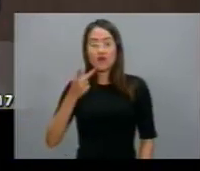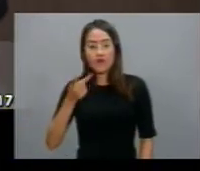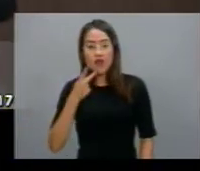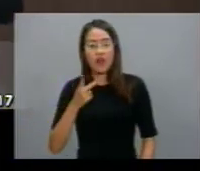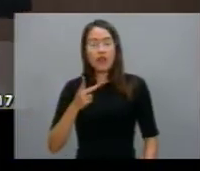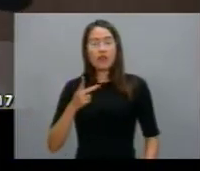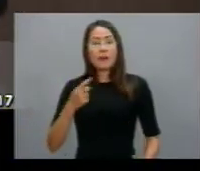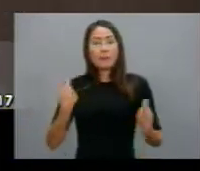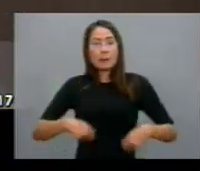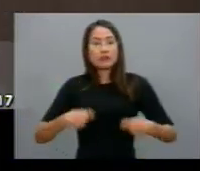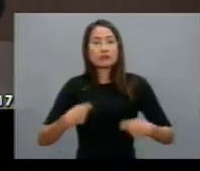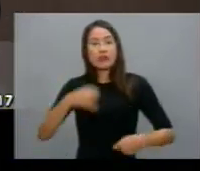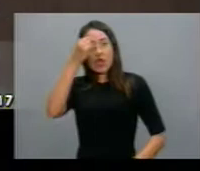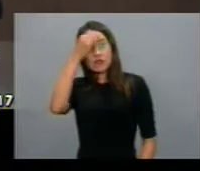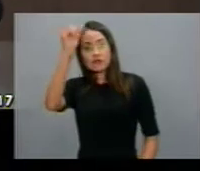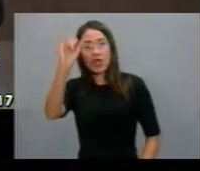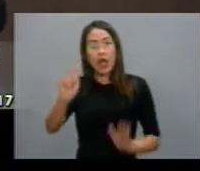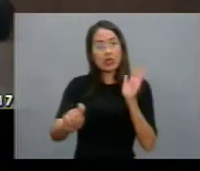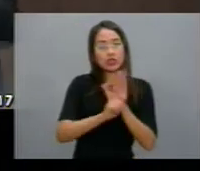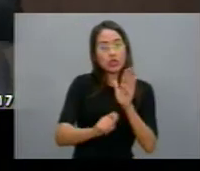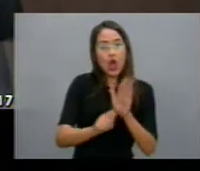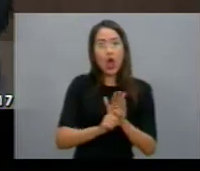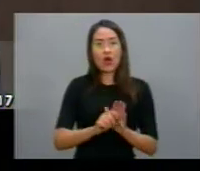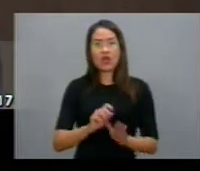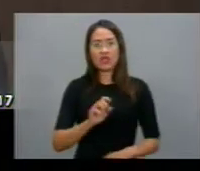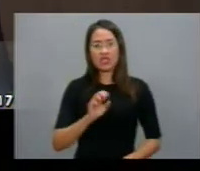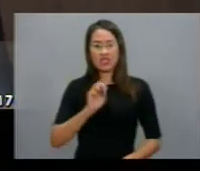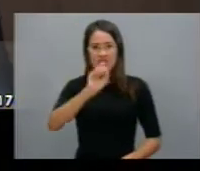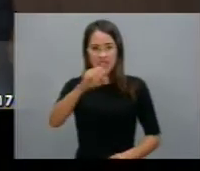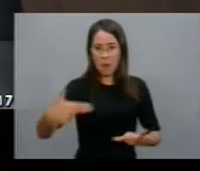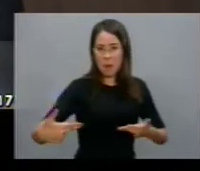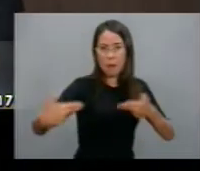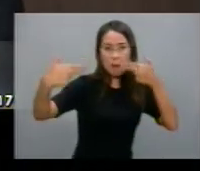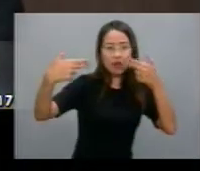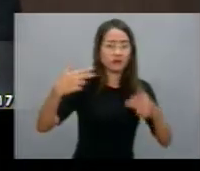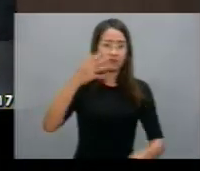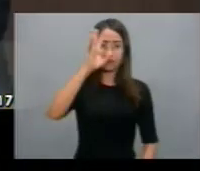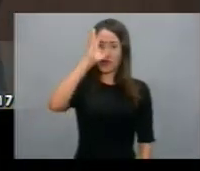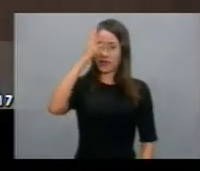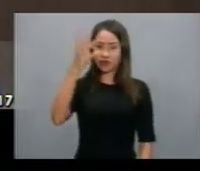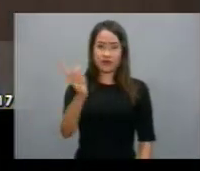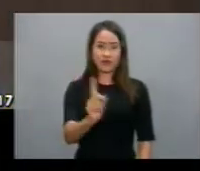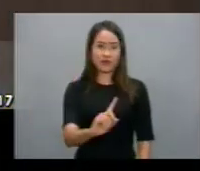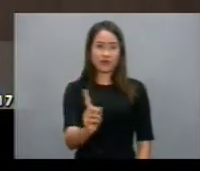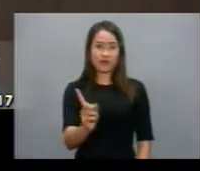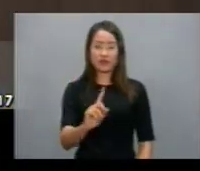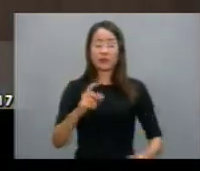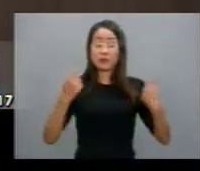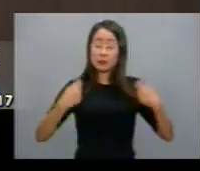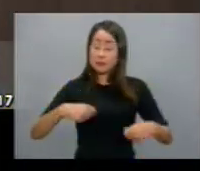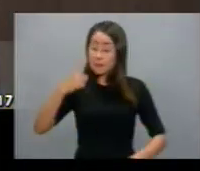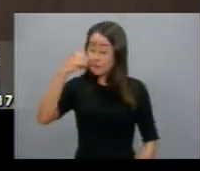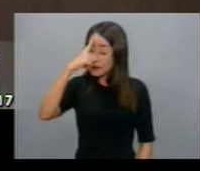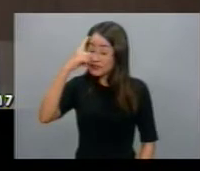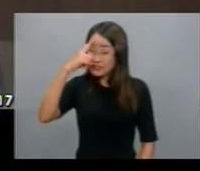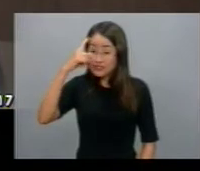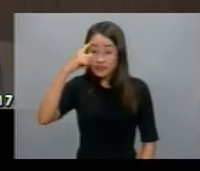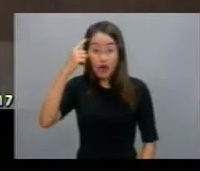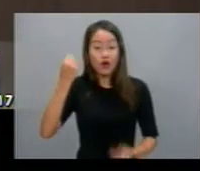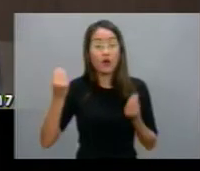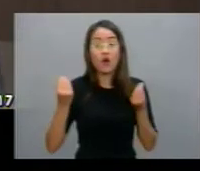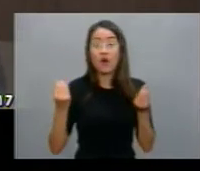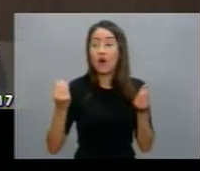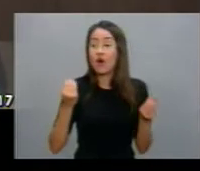guerra às drogas, obviamente não vai ser resolvida, exclusivamente num Estado, mas é necessário pensar como